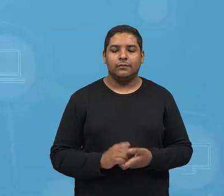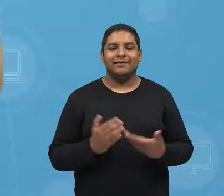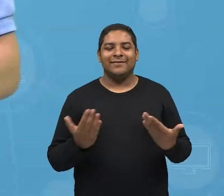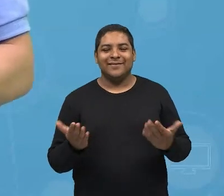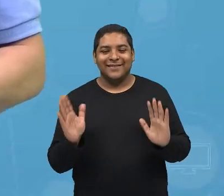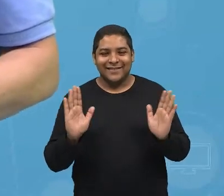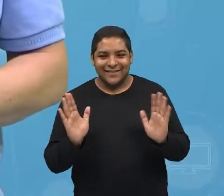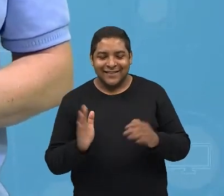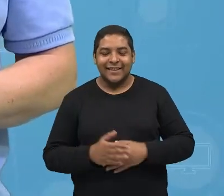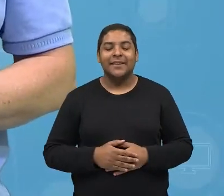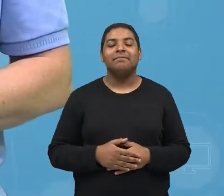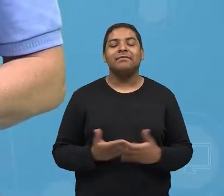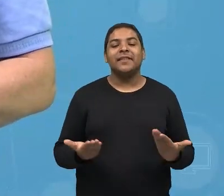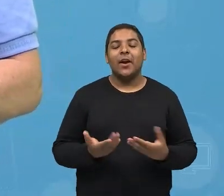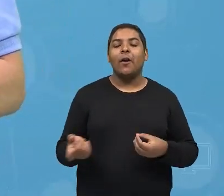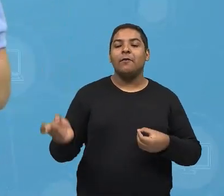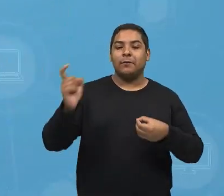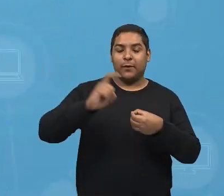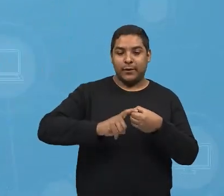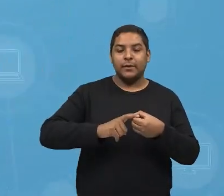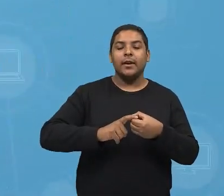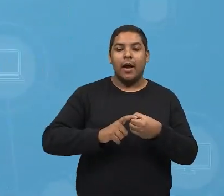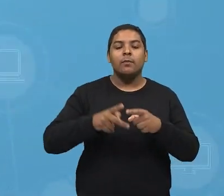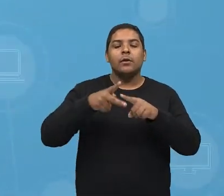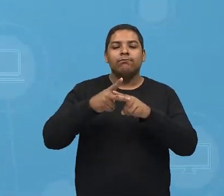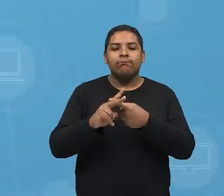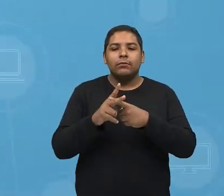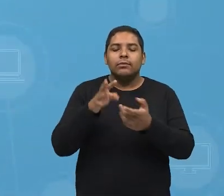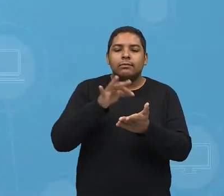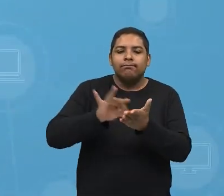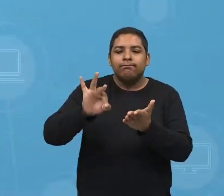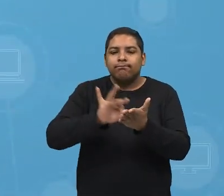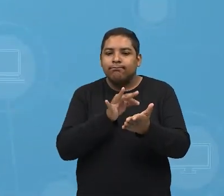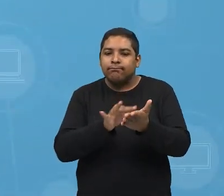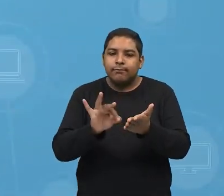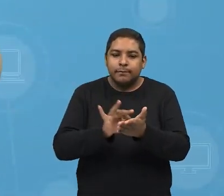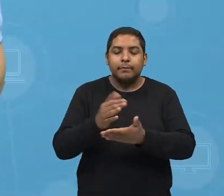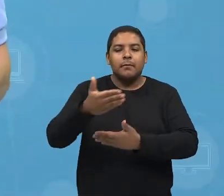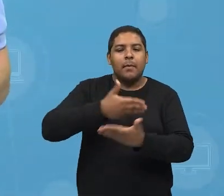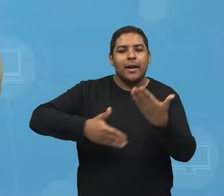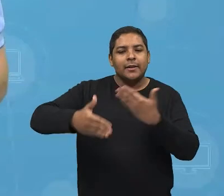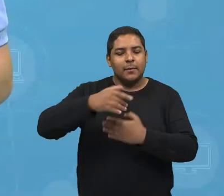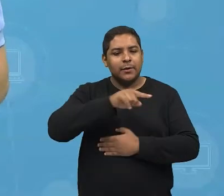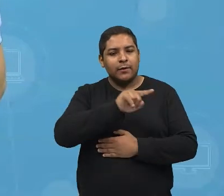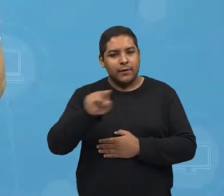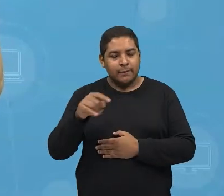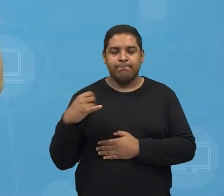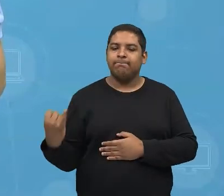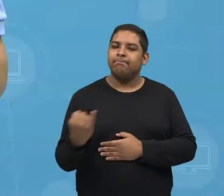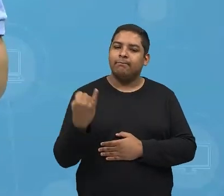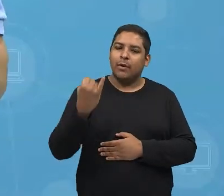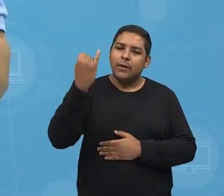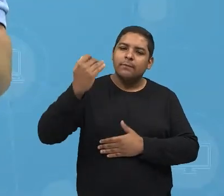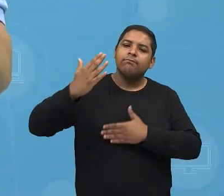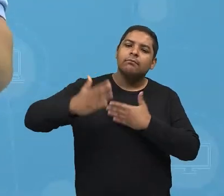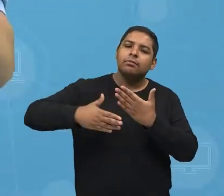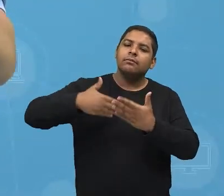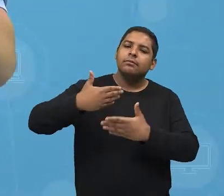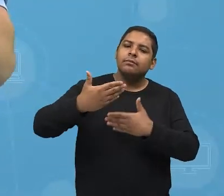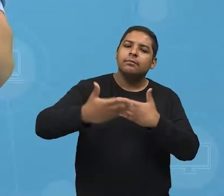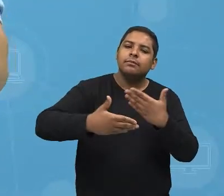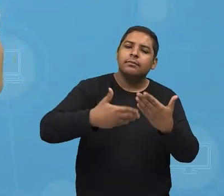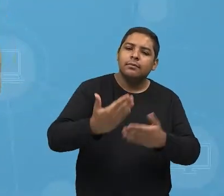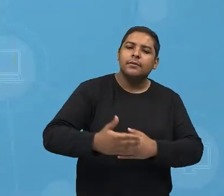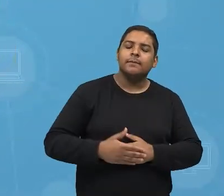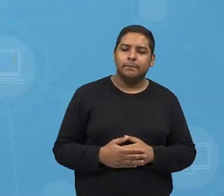Olá, então voltamos agora, né, para a nossa correção. A participação de vocês é muito importante nesse processo, porque, vamos dizer, é o